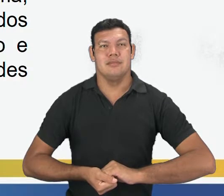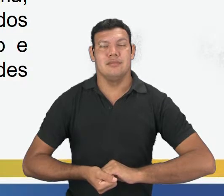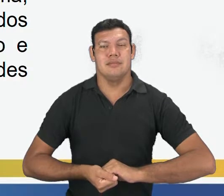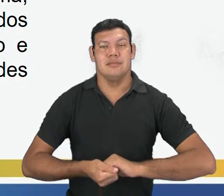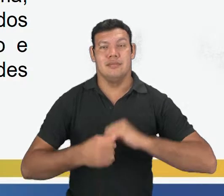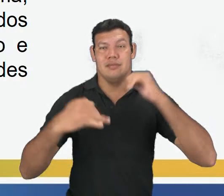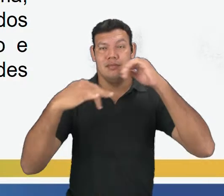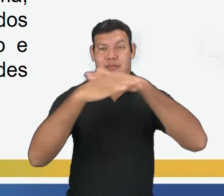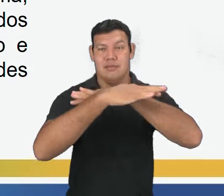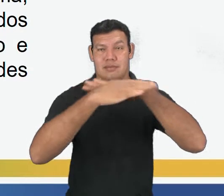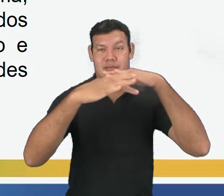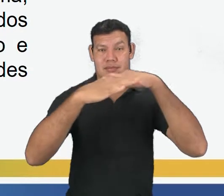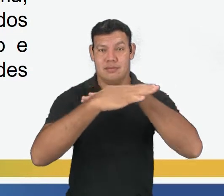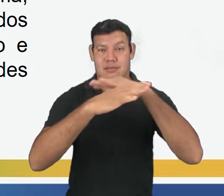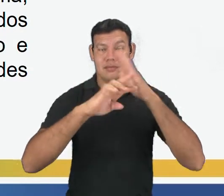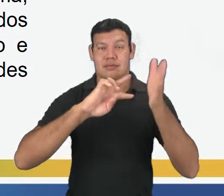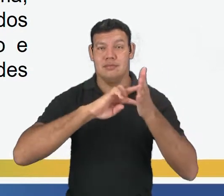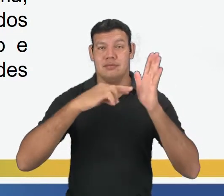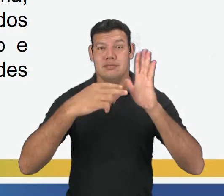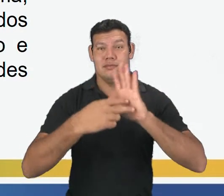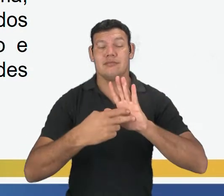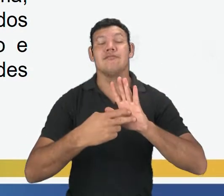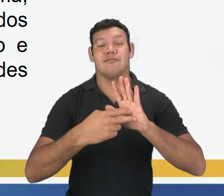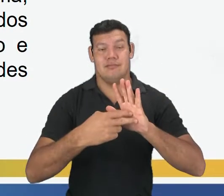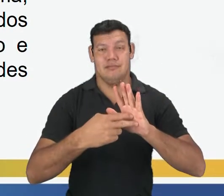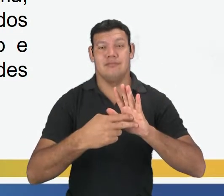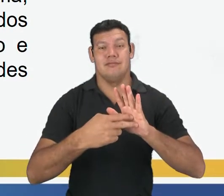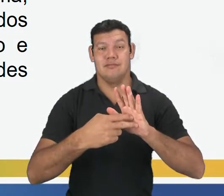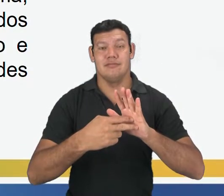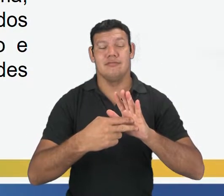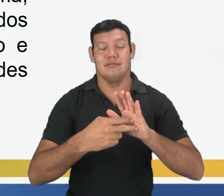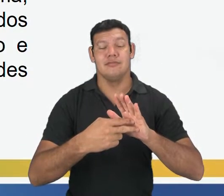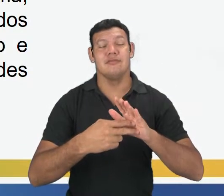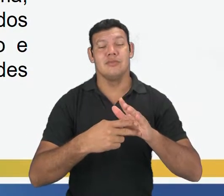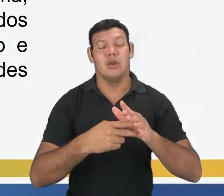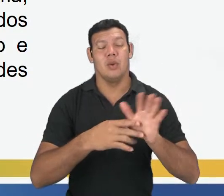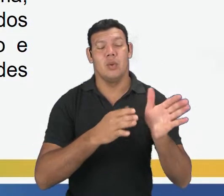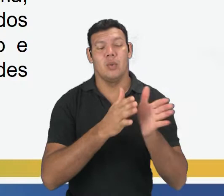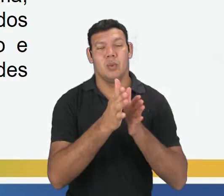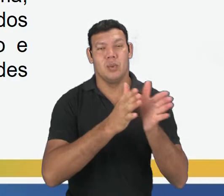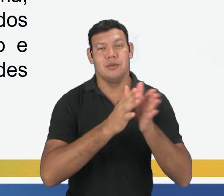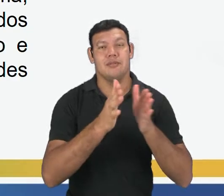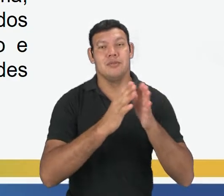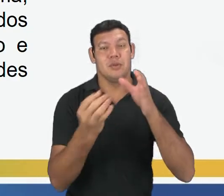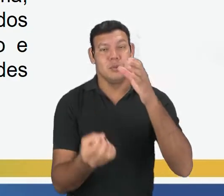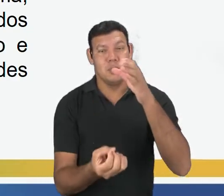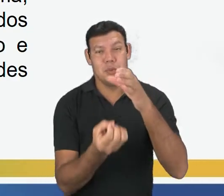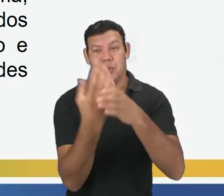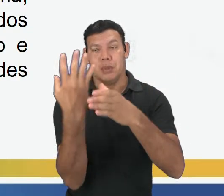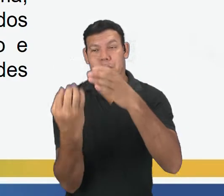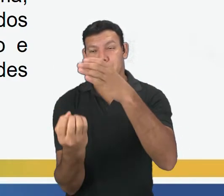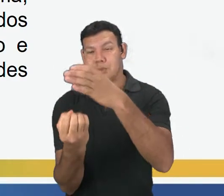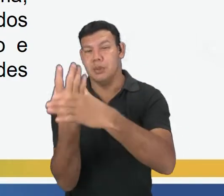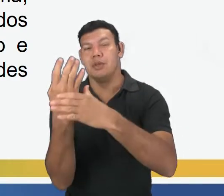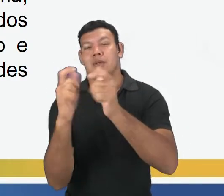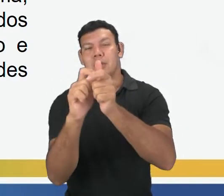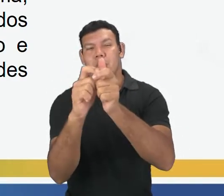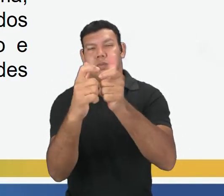A urbanização, olha só, é o processo de surgimento e crescimento das